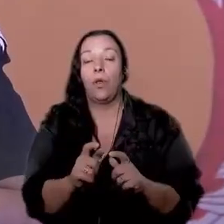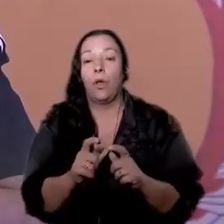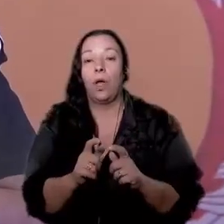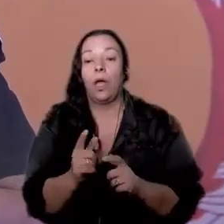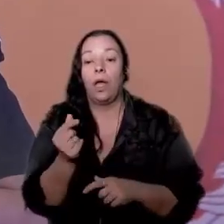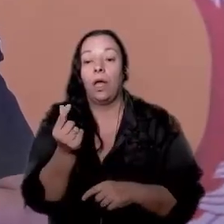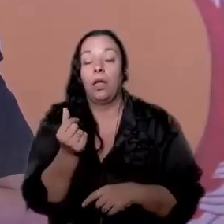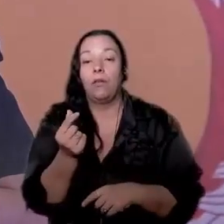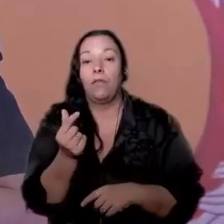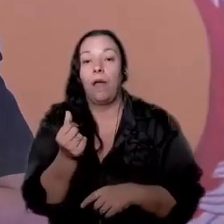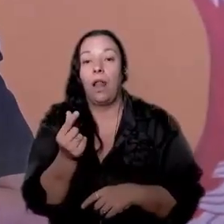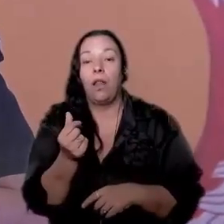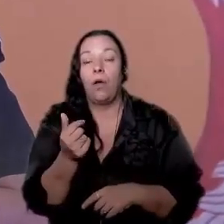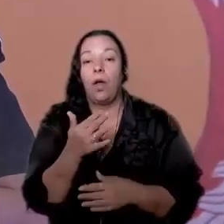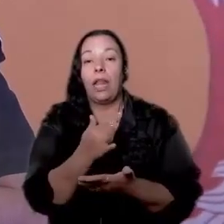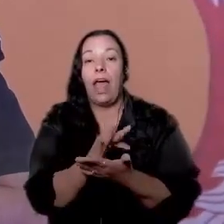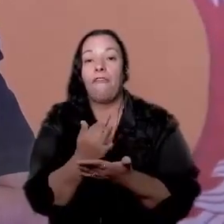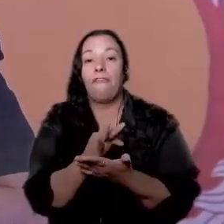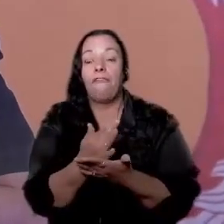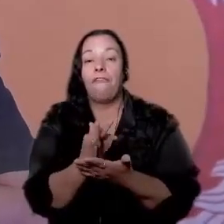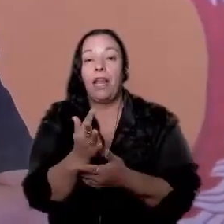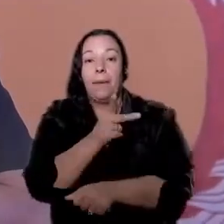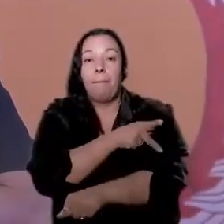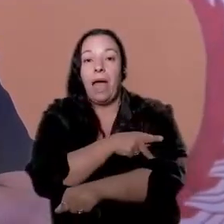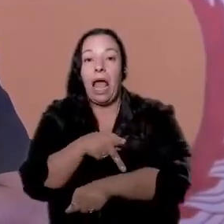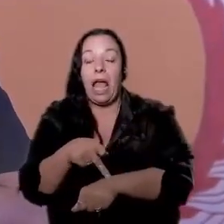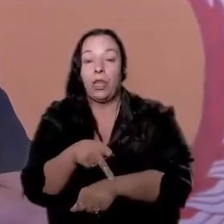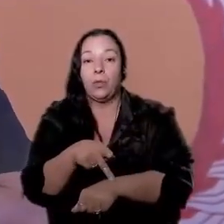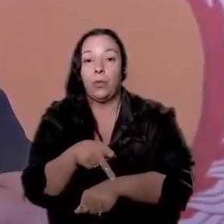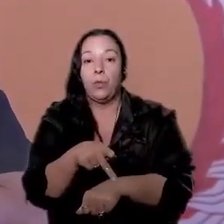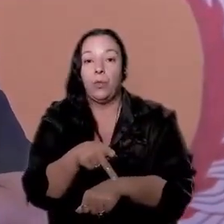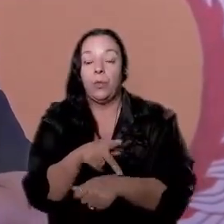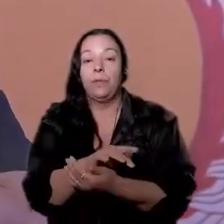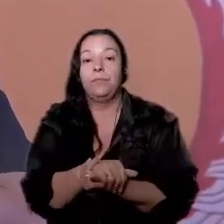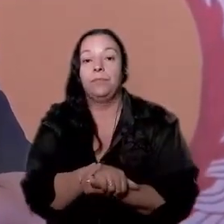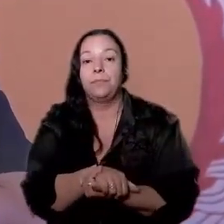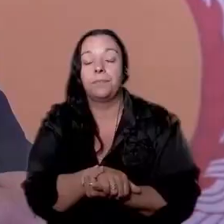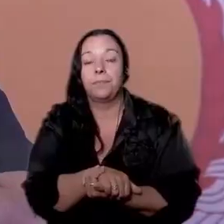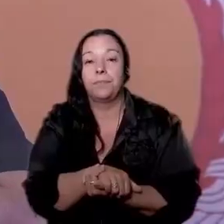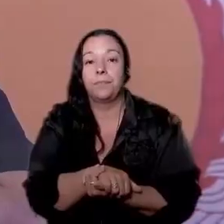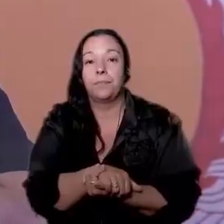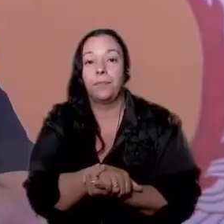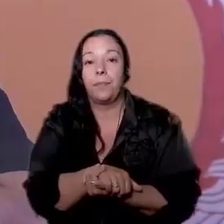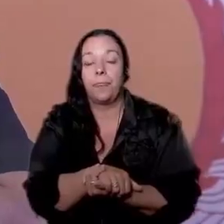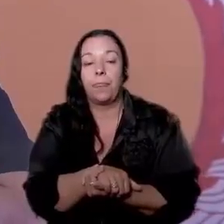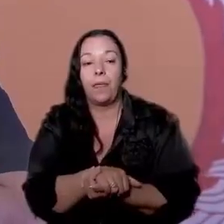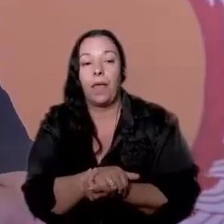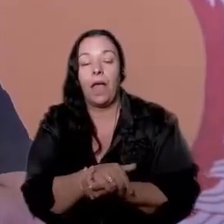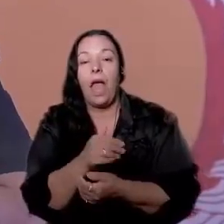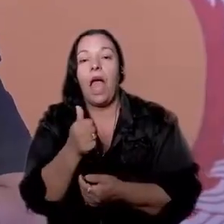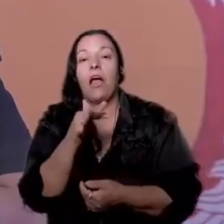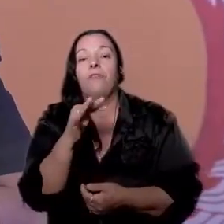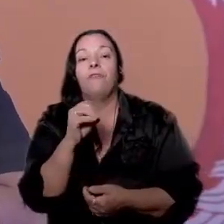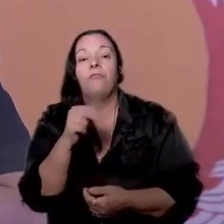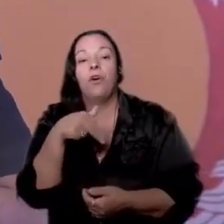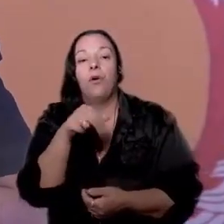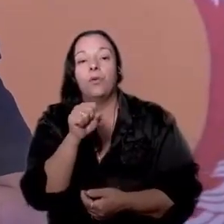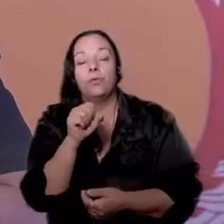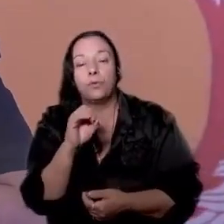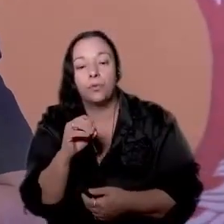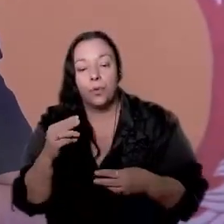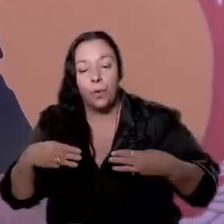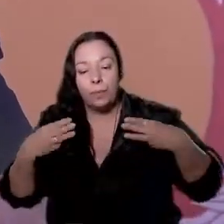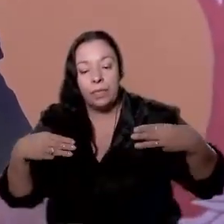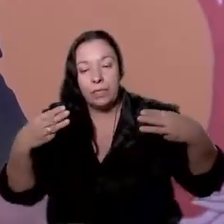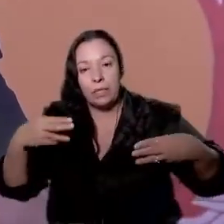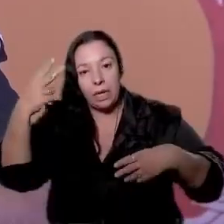um valor aqui da FLI Paracatu, e aí ele diz para o Afonso, que é o proponente, Afonso, o que é que você me garante que o Ministério